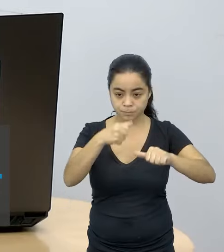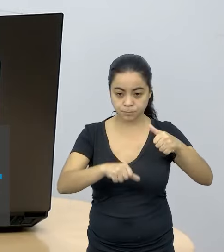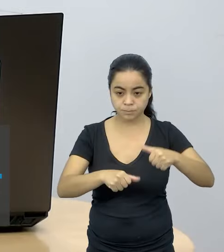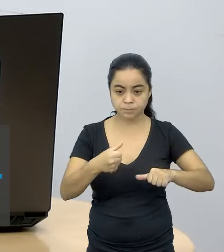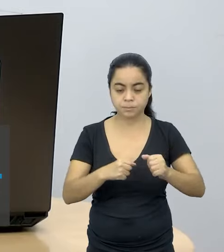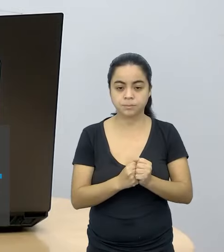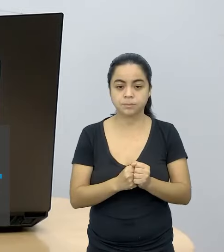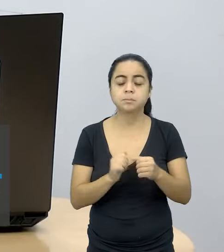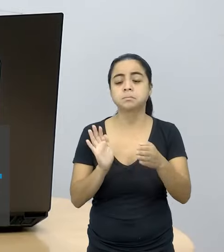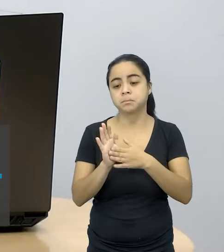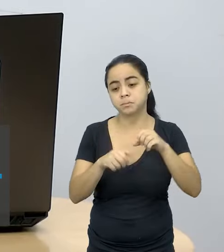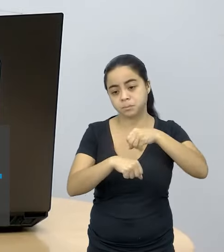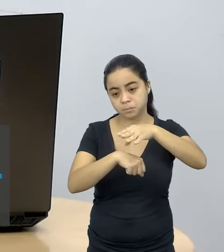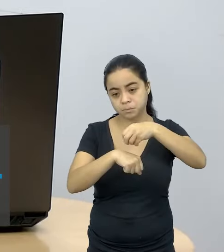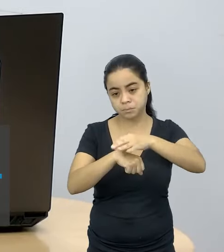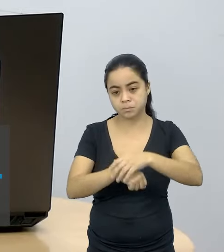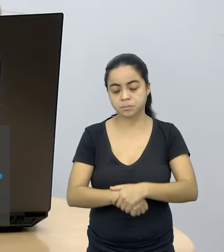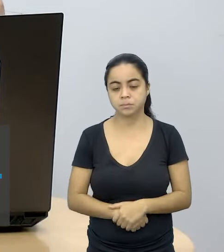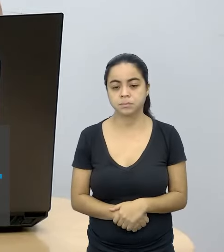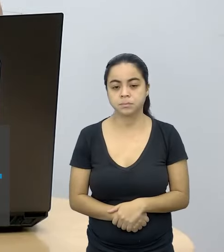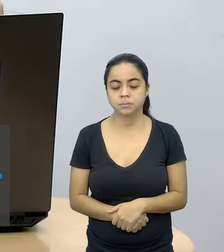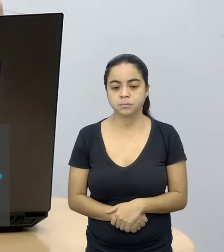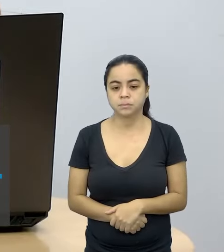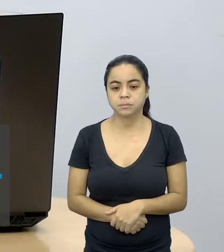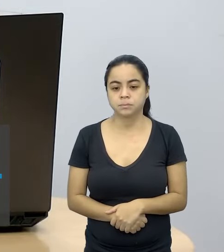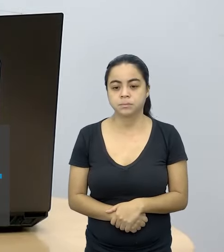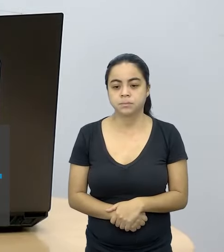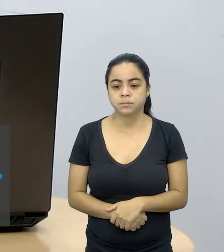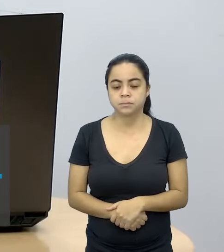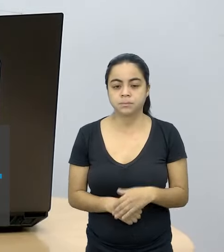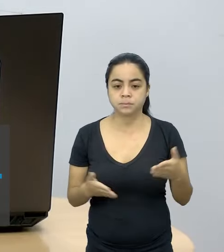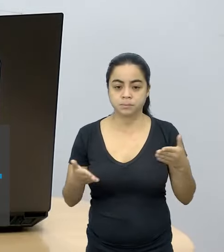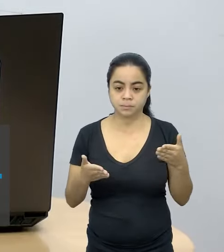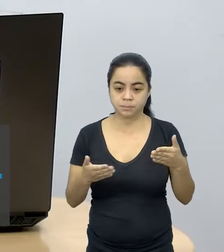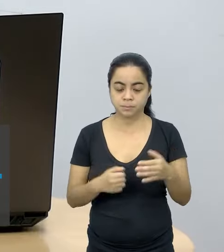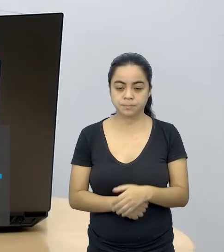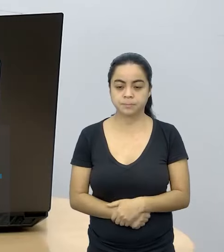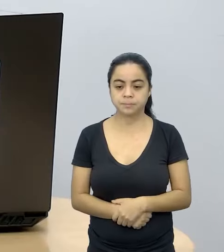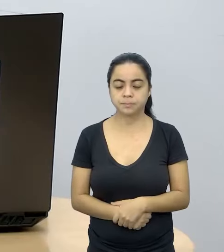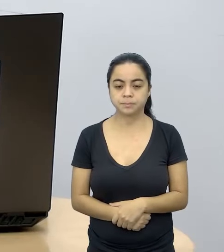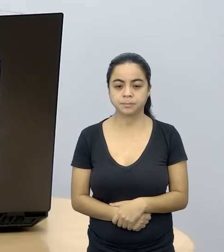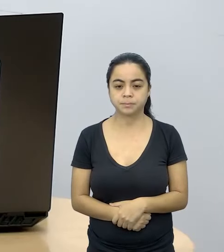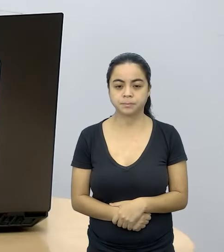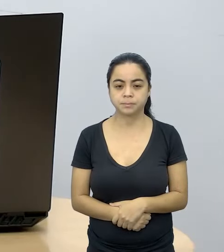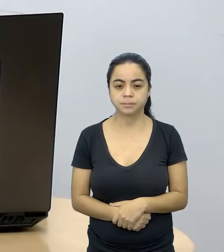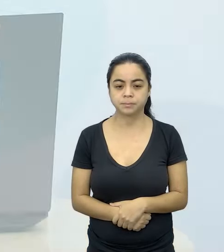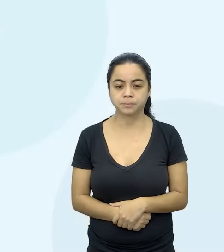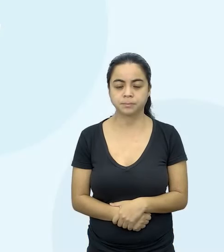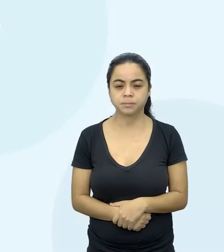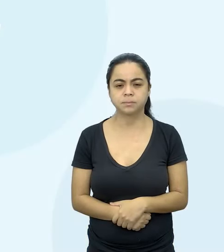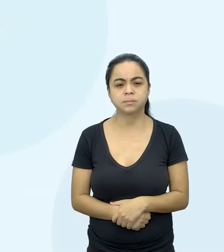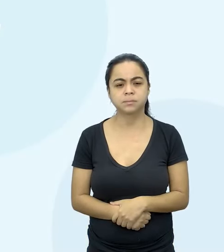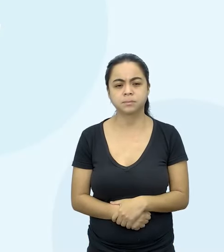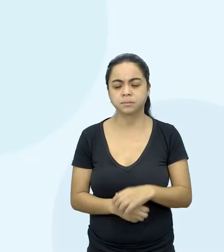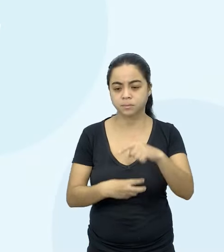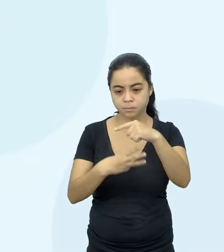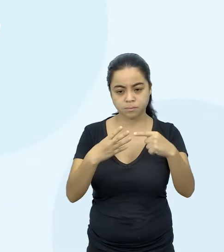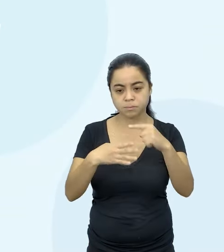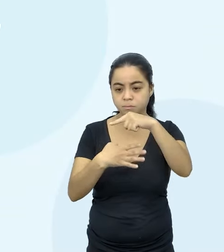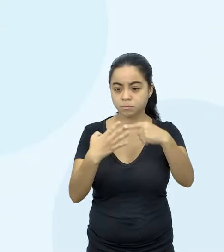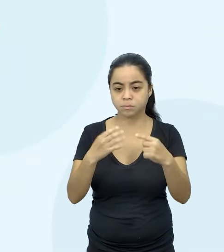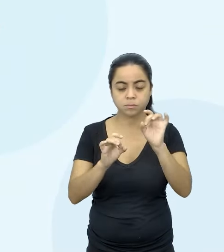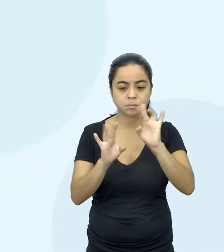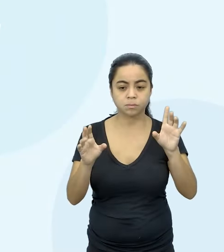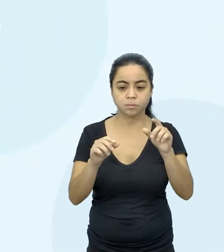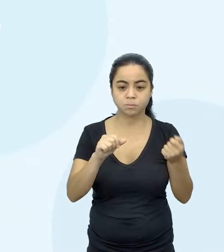Né? Então, essa é a sugestão do mapa. Agora, o próximo, por favor. Acho que a gente passou um pouquinho de tudo, né? Dos dois componentes. A gente só